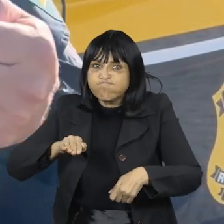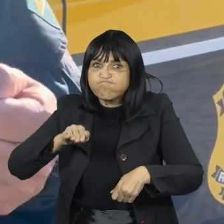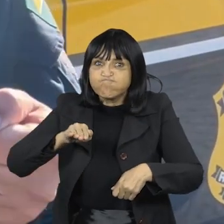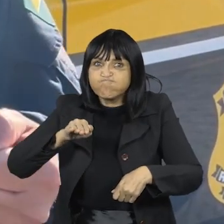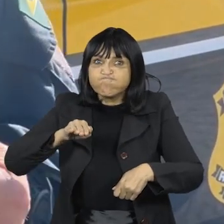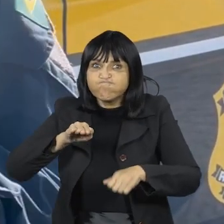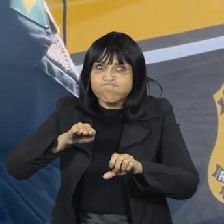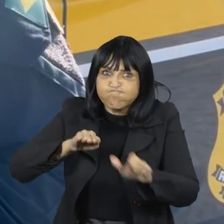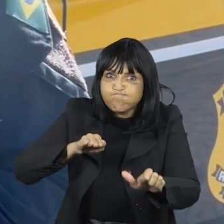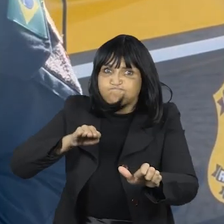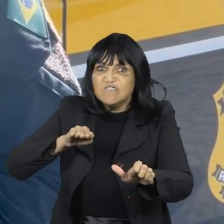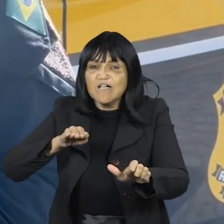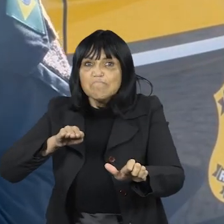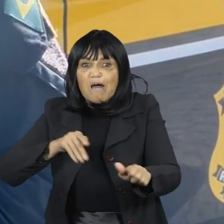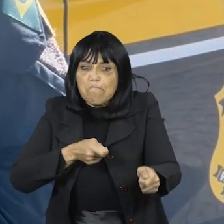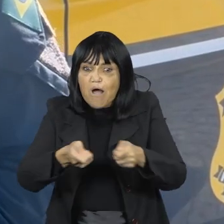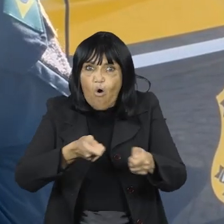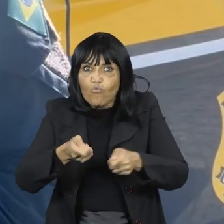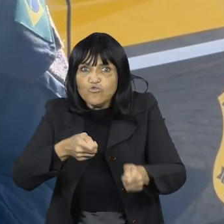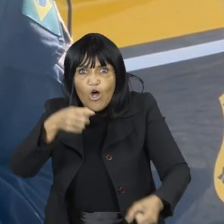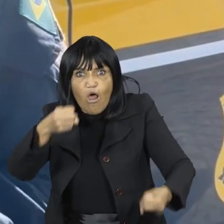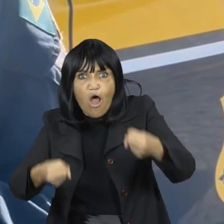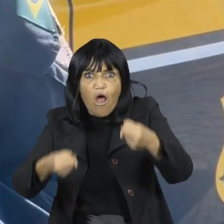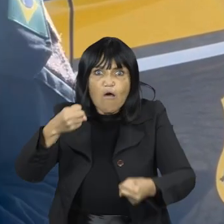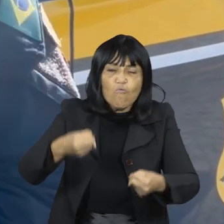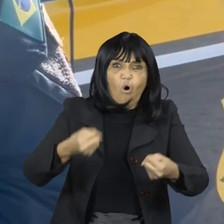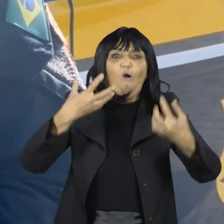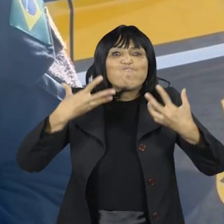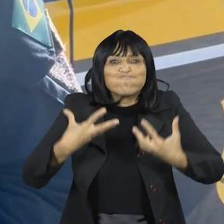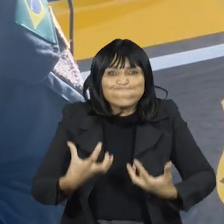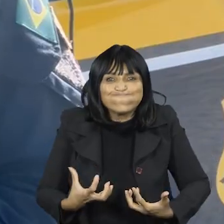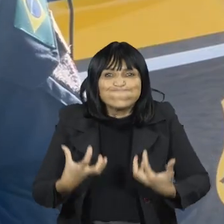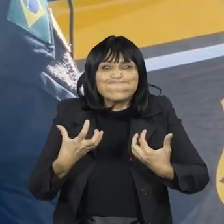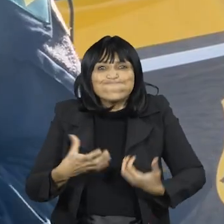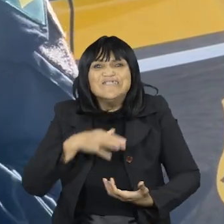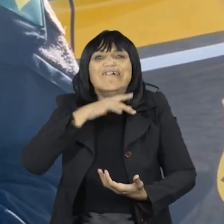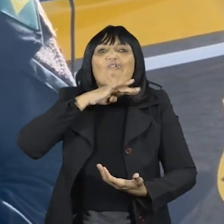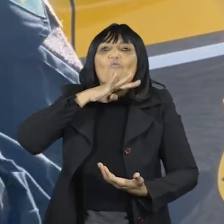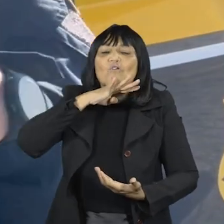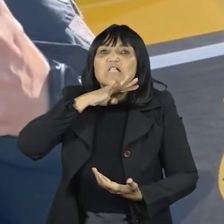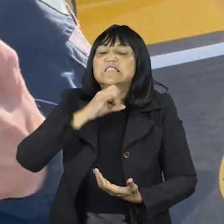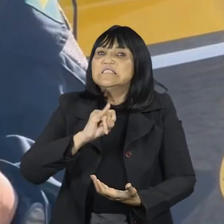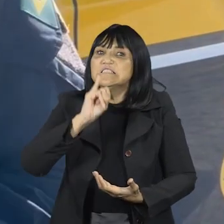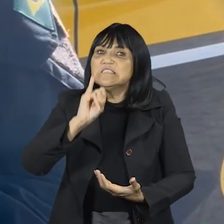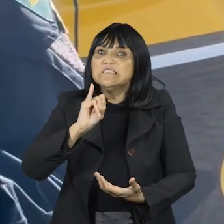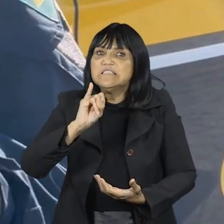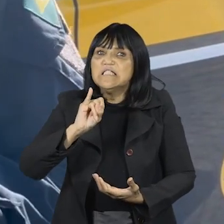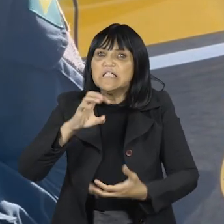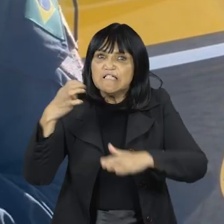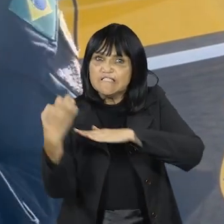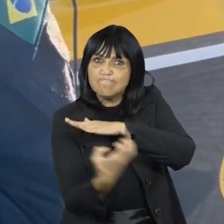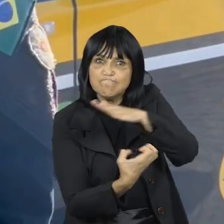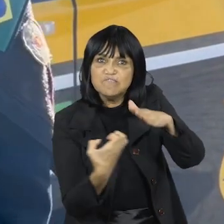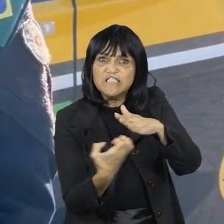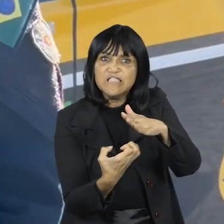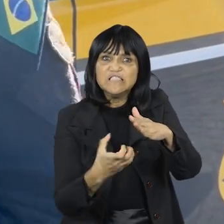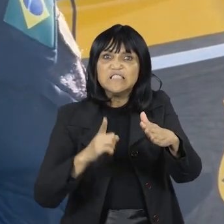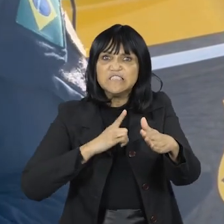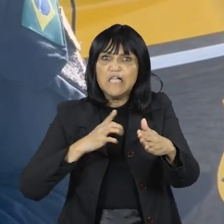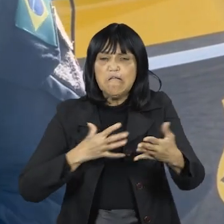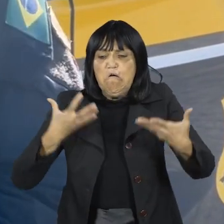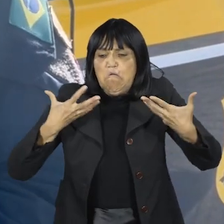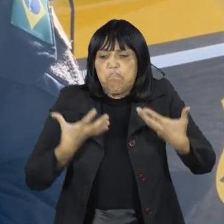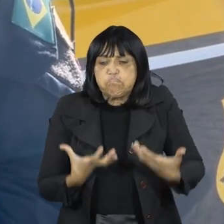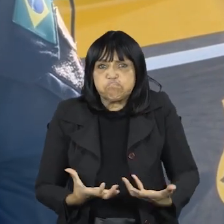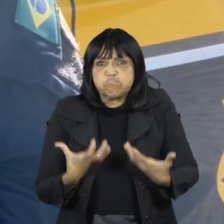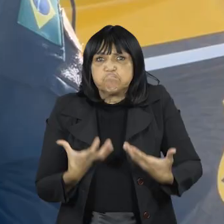condutor, manter o controle do veículo quando ele está com excesso de peso. Então, se o fabricante estipula, se a rodovia também tem